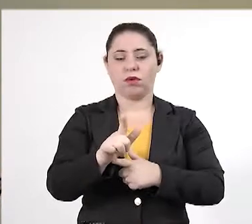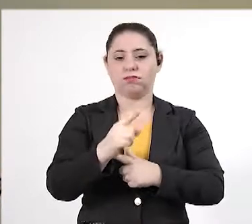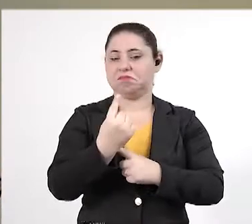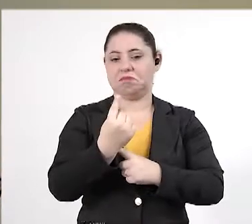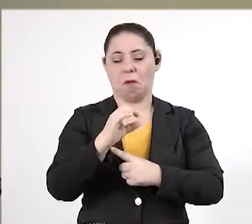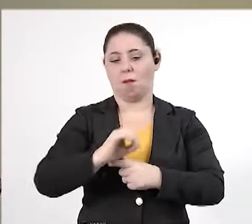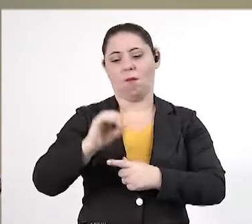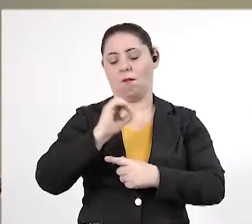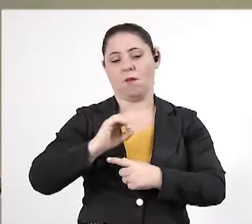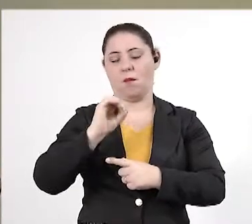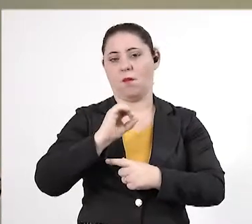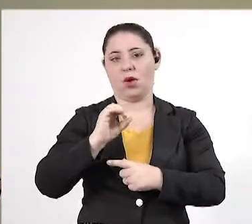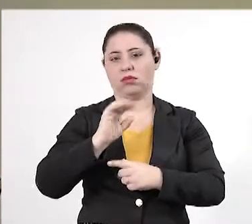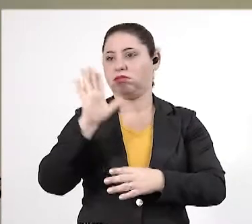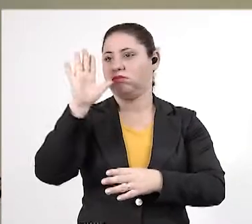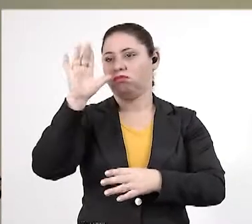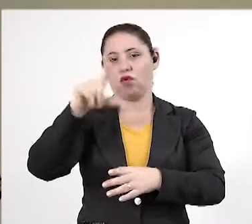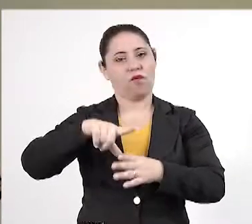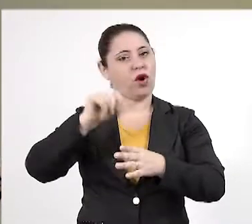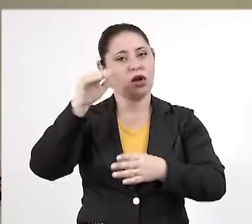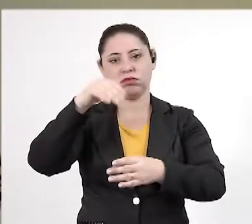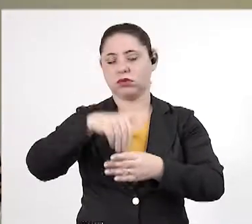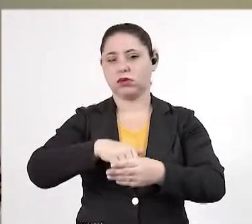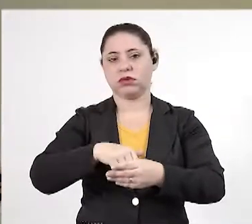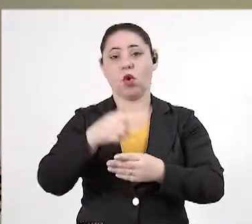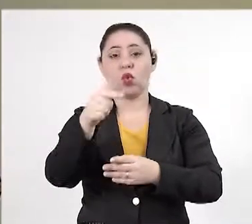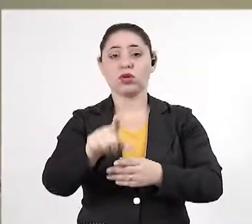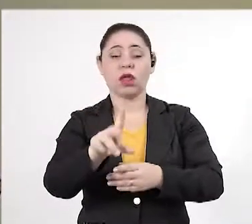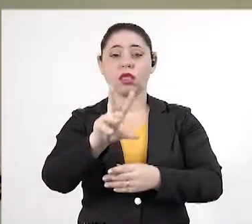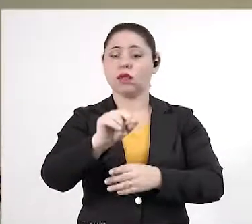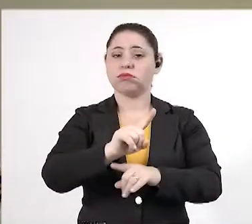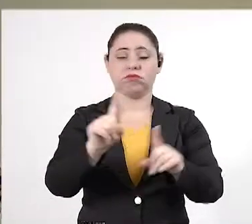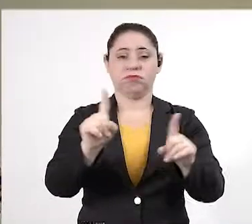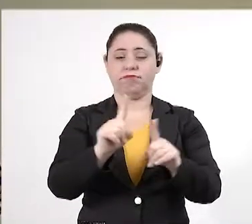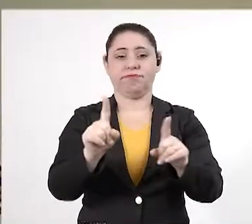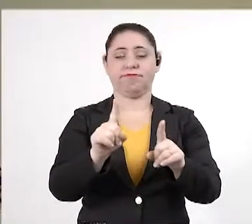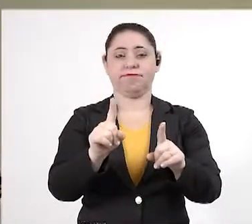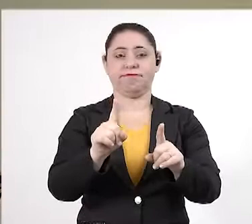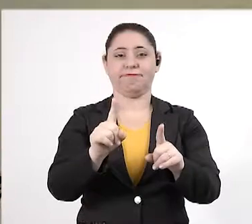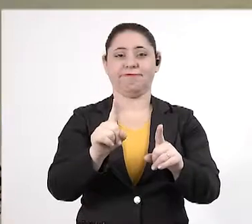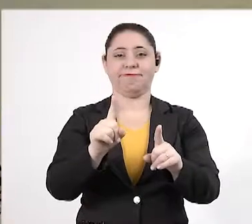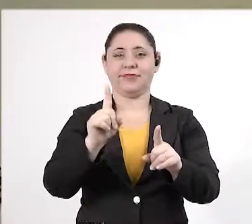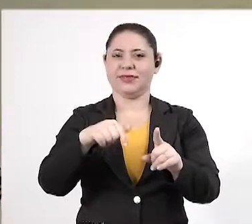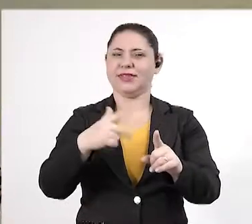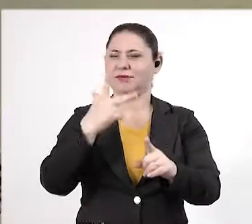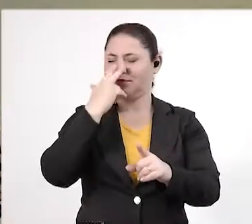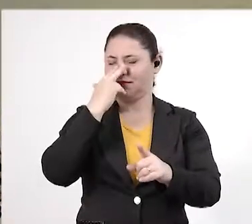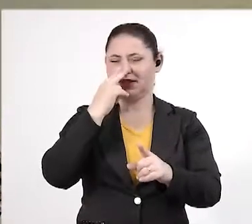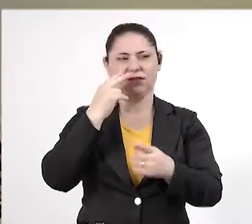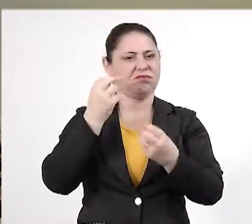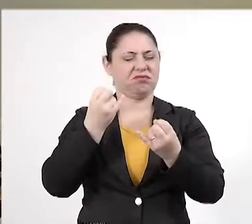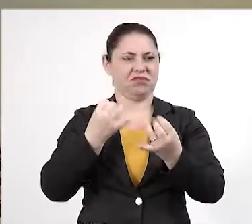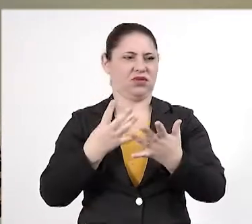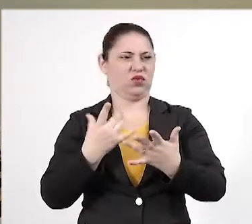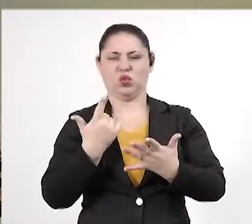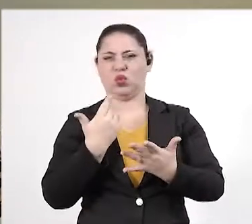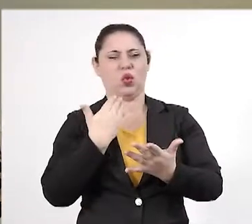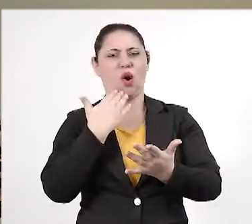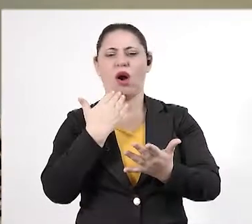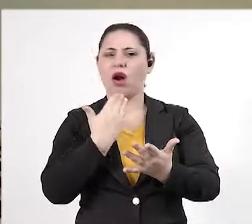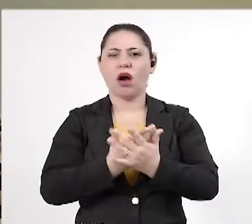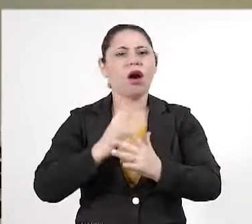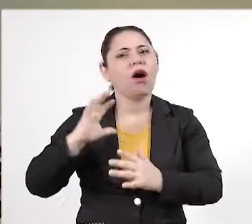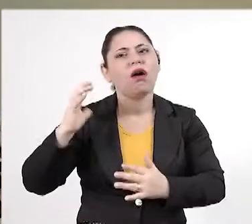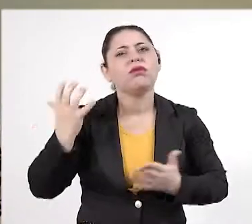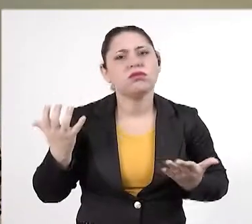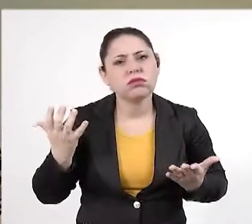temos mais nenhuma, né? Nenhuma foi eleita ou reeleita, numa situação até meio inexplicável, né?